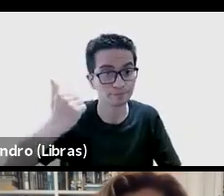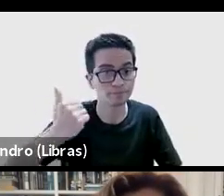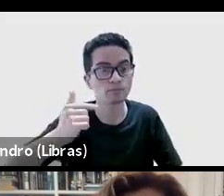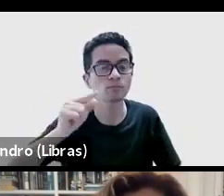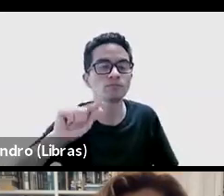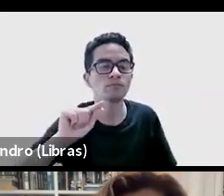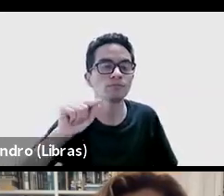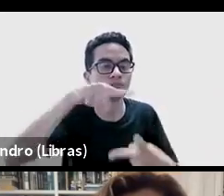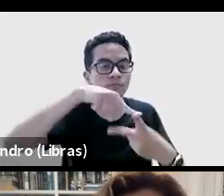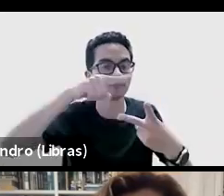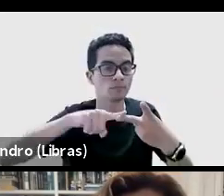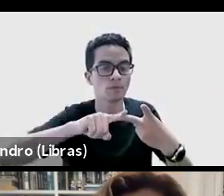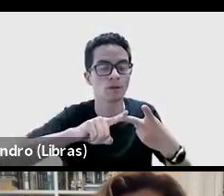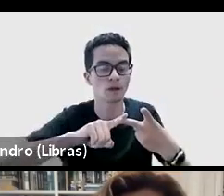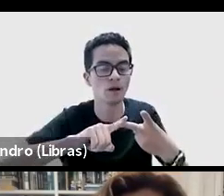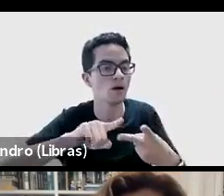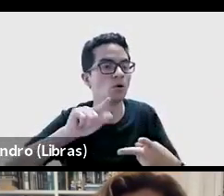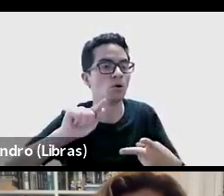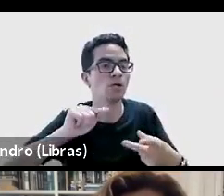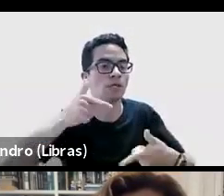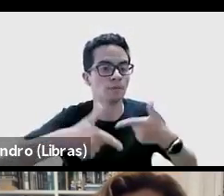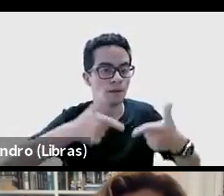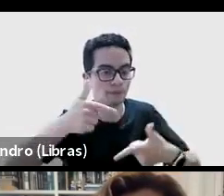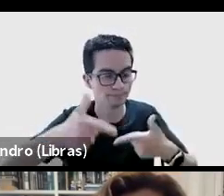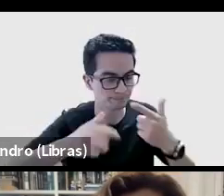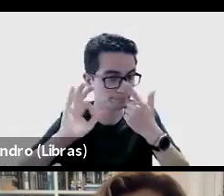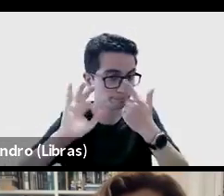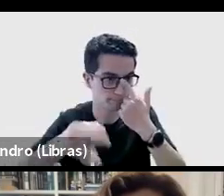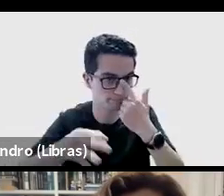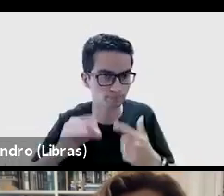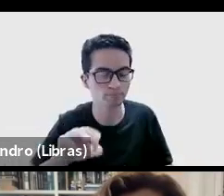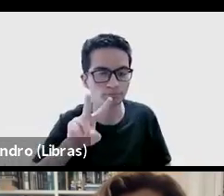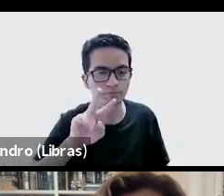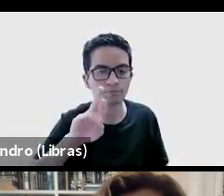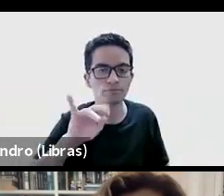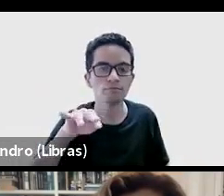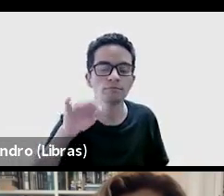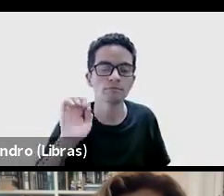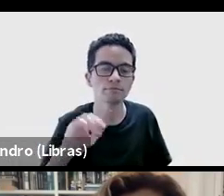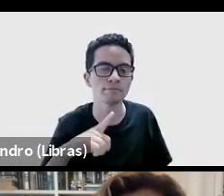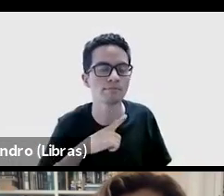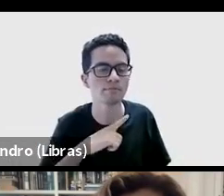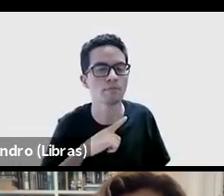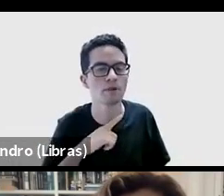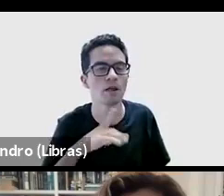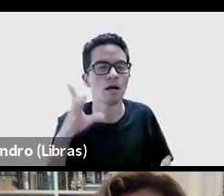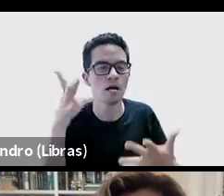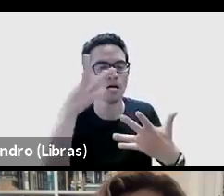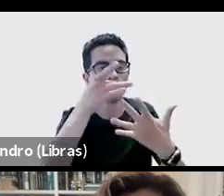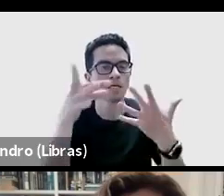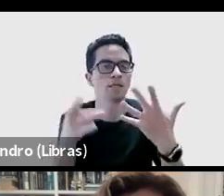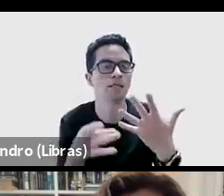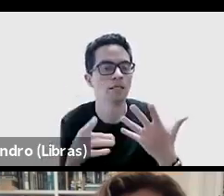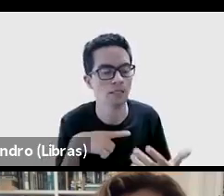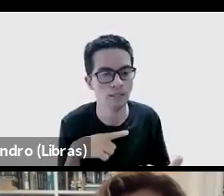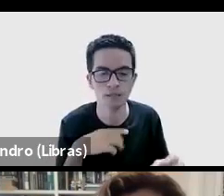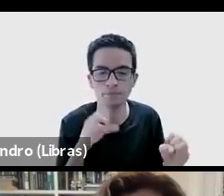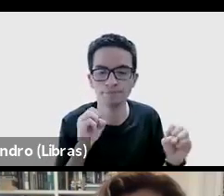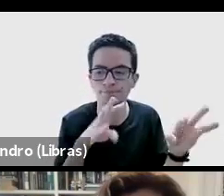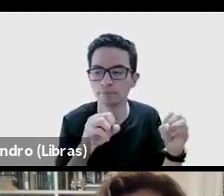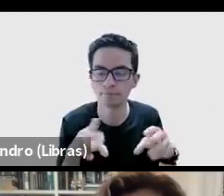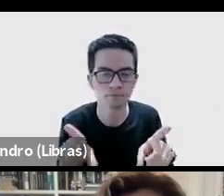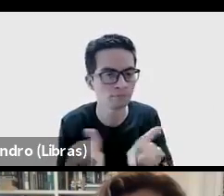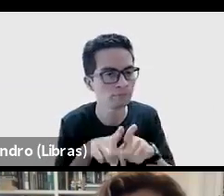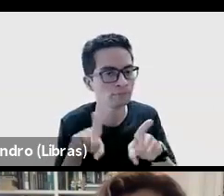duas vertentes aí. Então, tanto, né, nas disciplinas que eu dou na graduação, quanto na